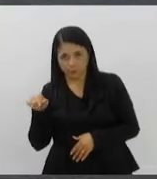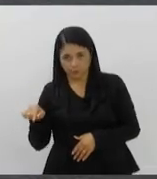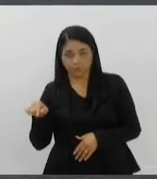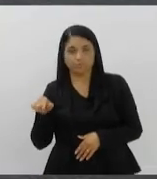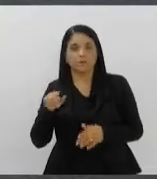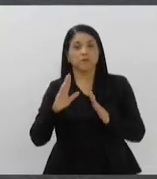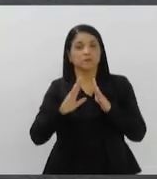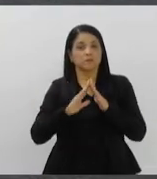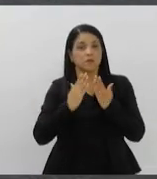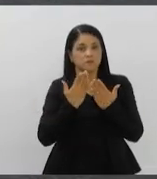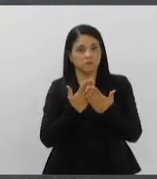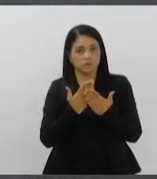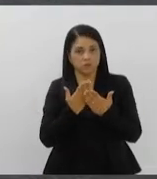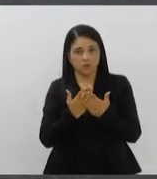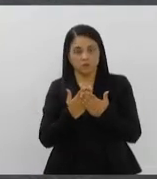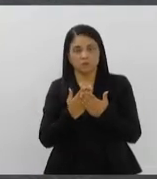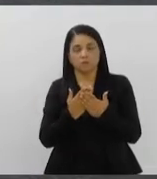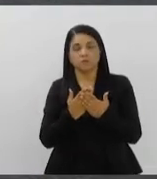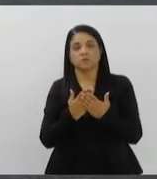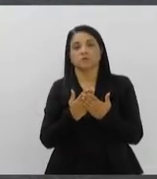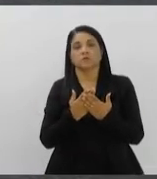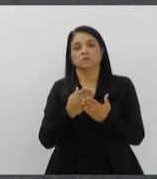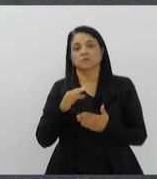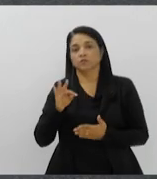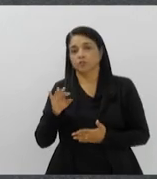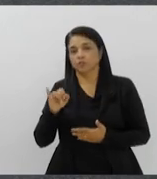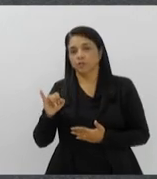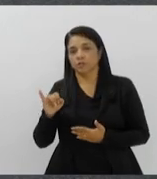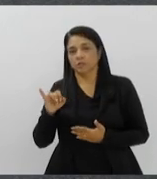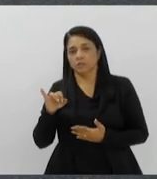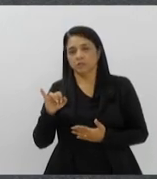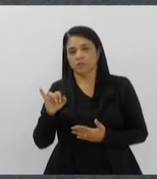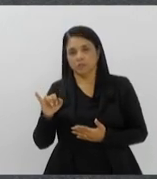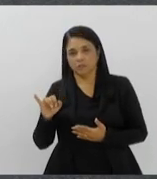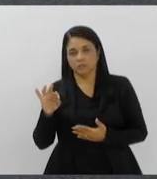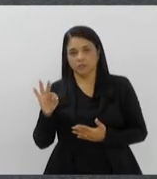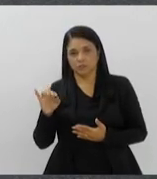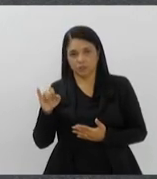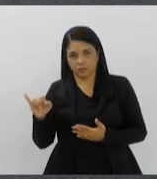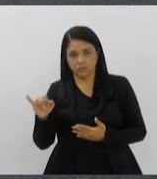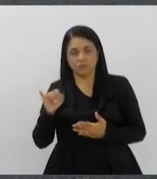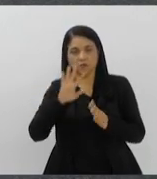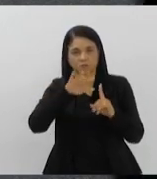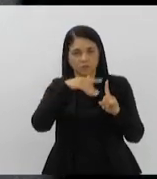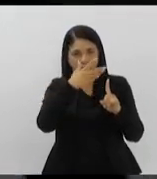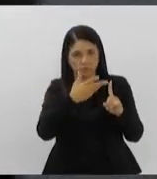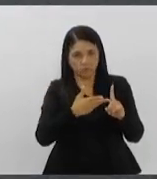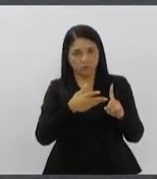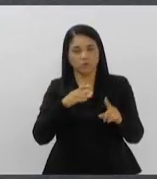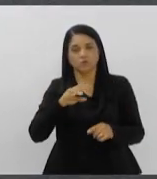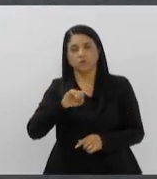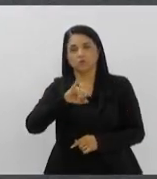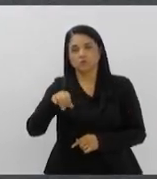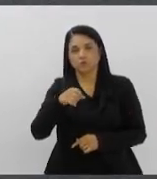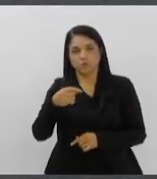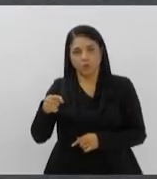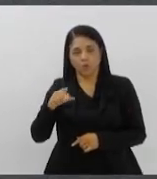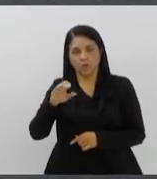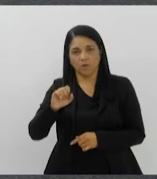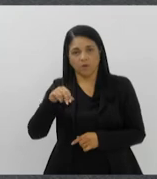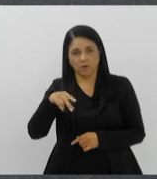do Paraíso de Tuiuti, que homenageou o João Cândido Almirante Negro. Aliás, vai haver um